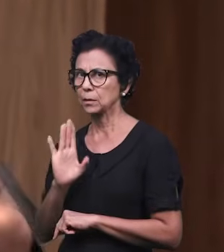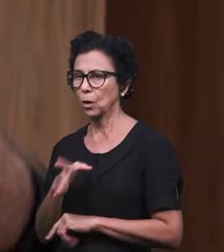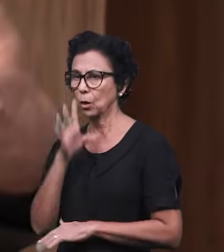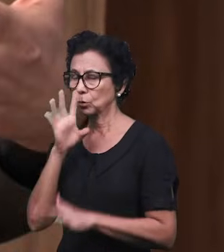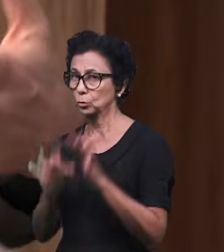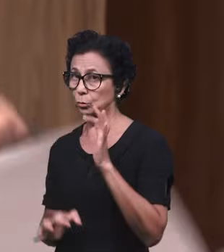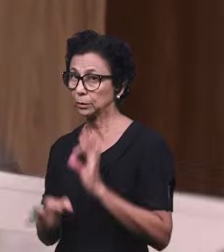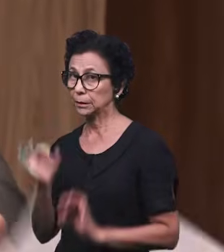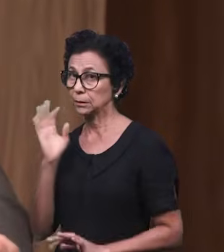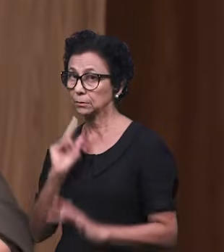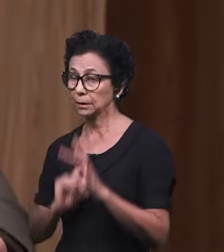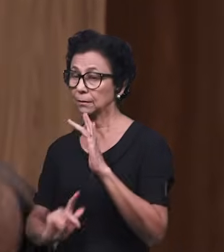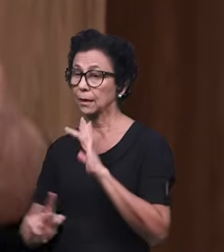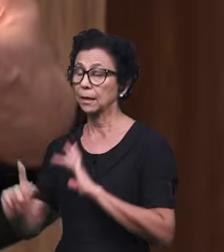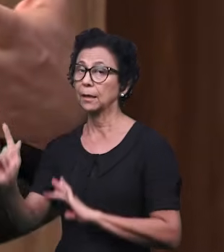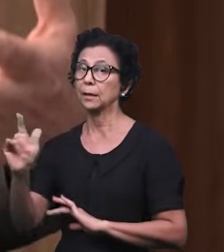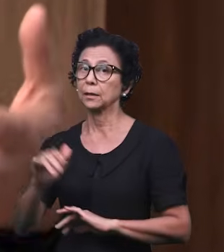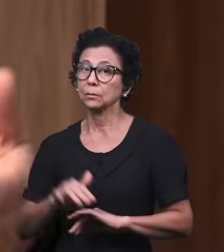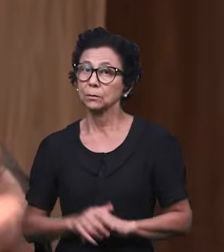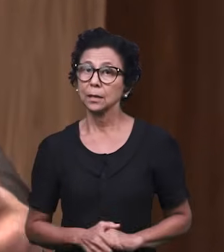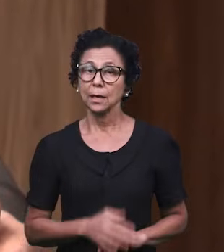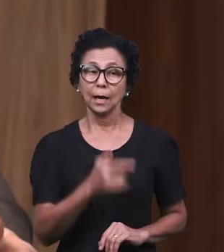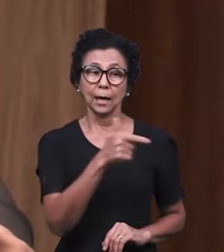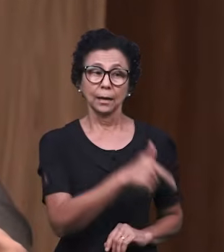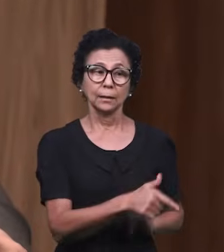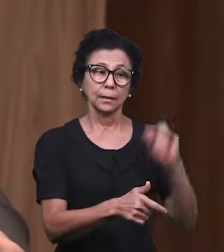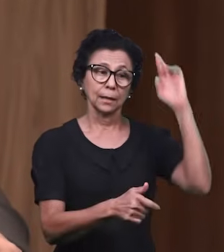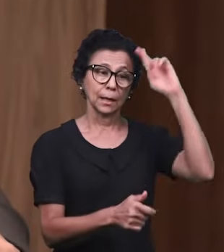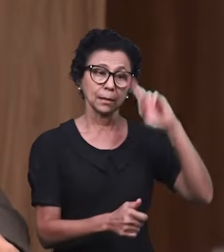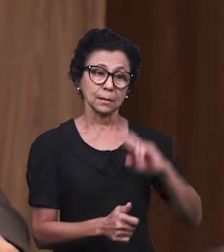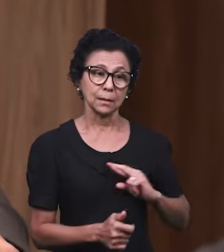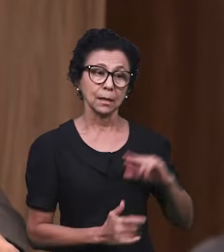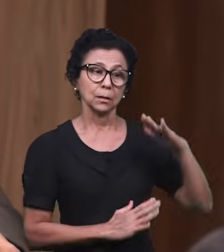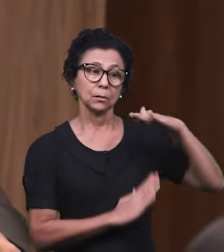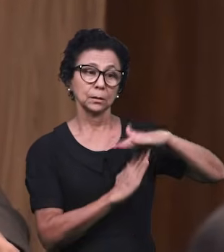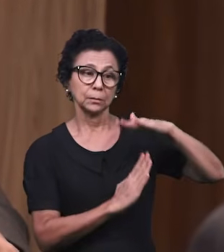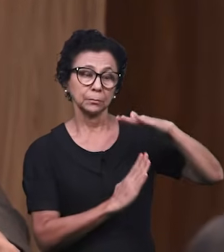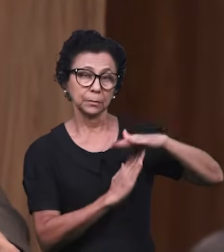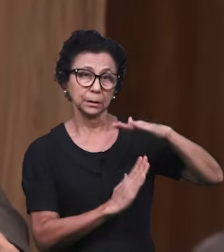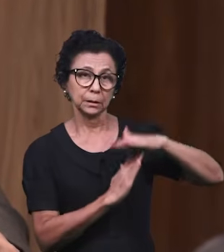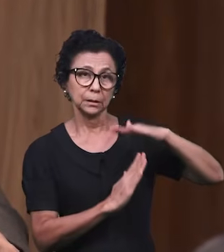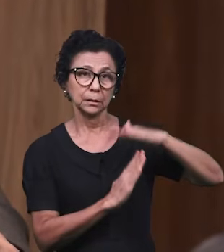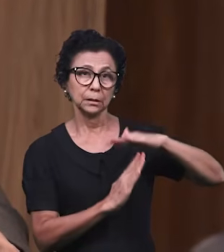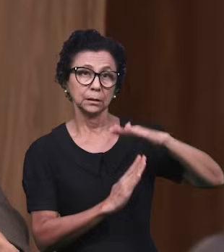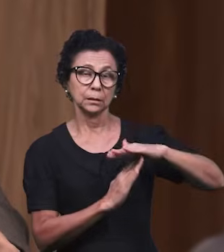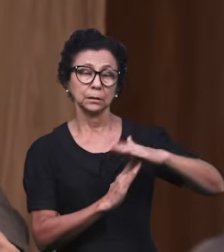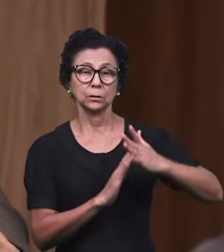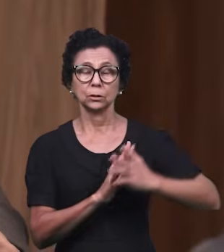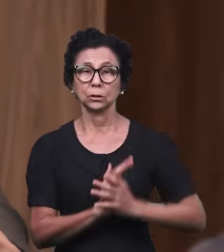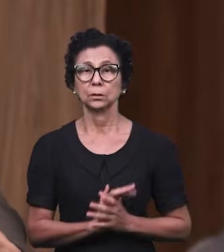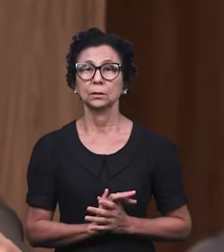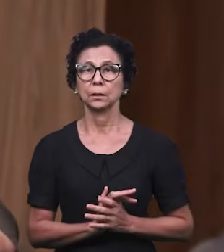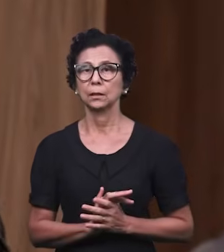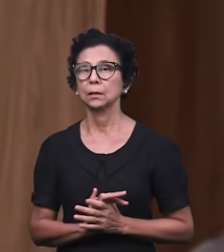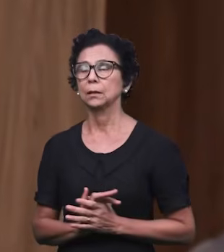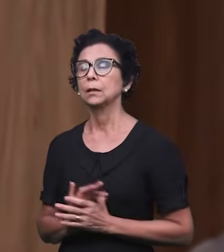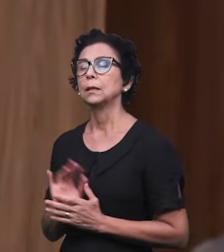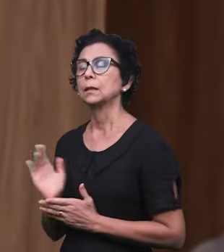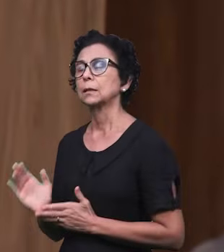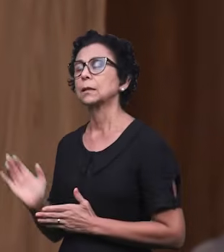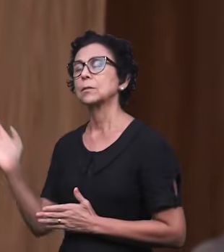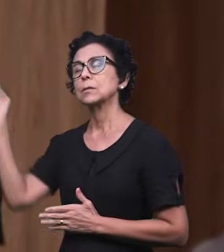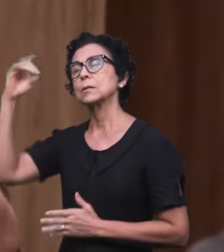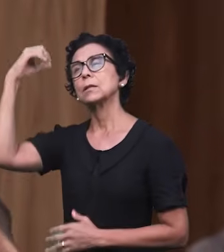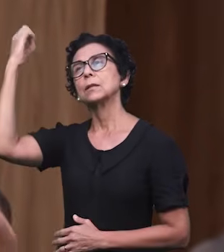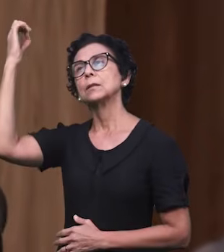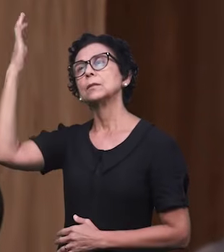do homem, da razão. A Bíblia na letra, nas 4 medidas do universo, mas o Espírito Santo não. Ele revela